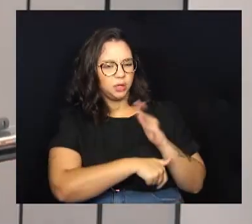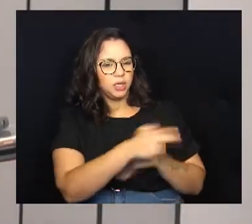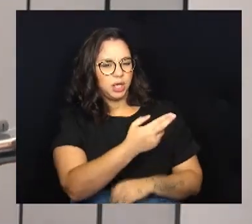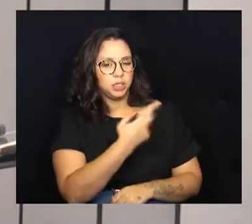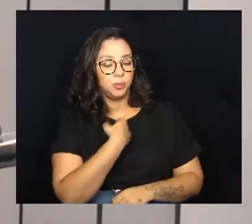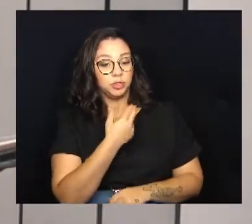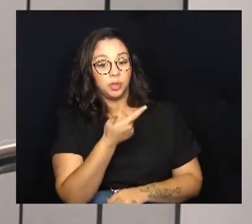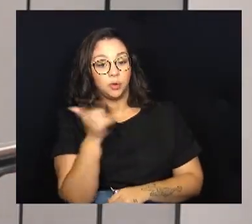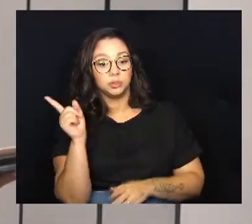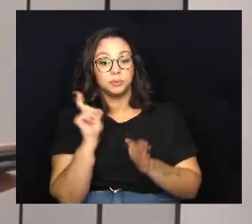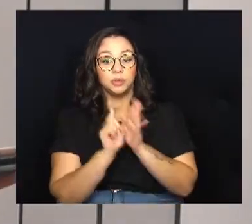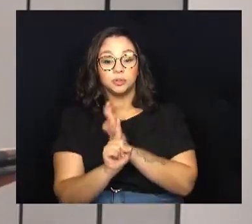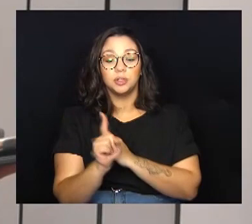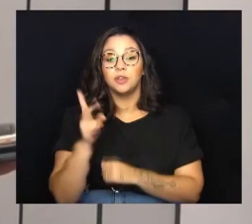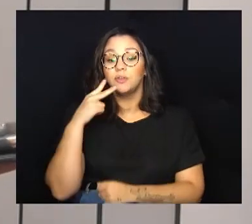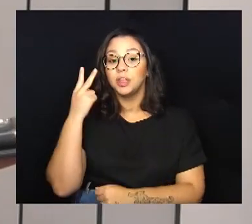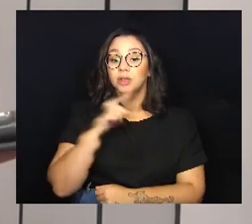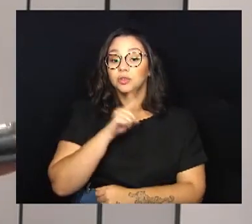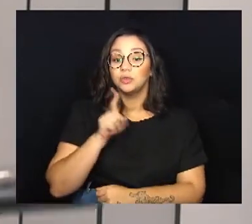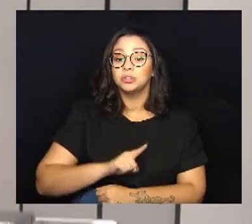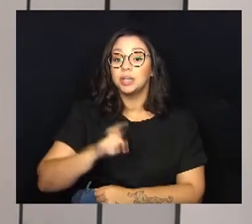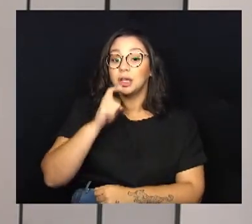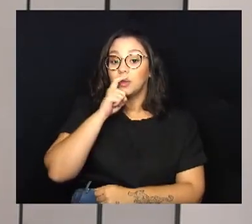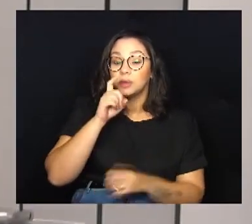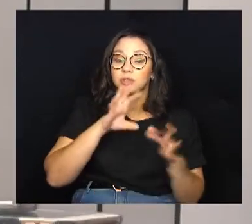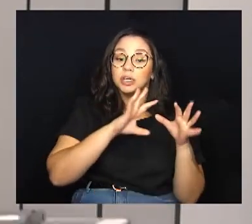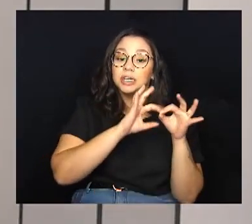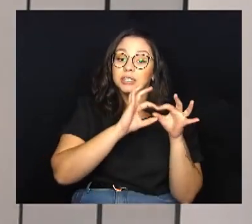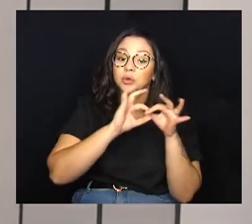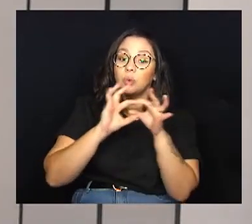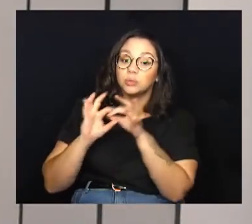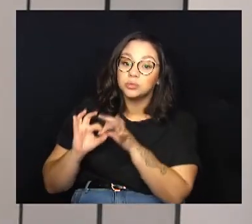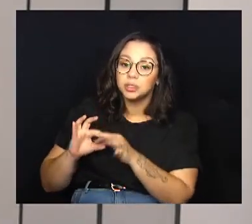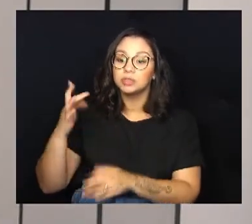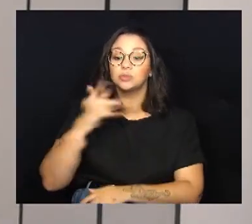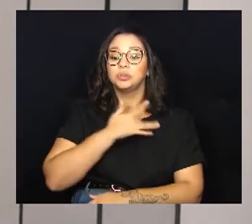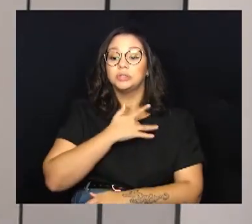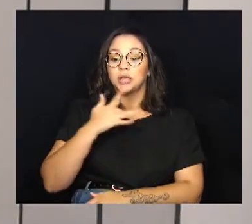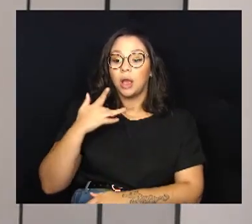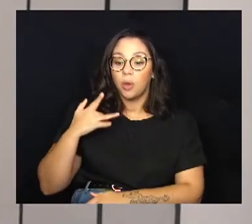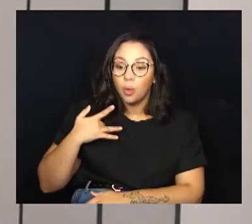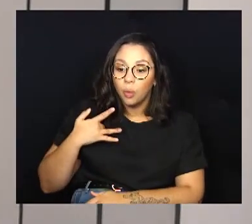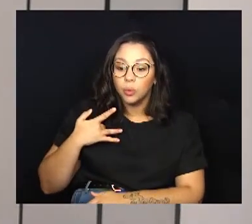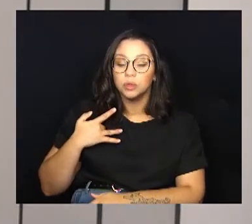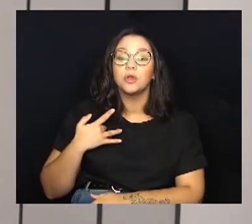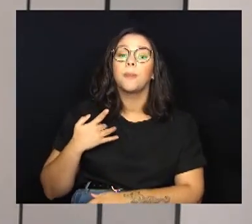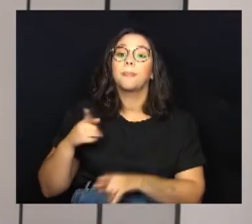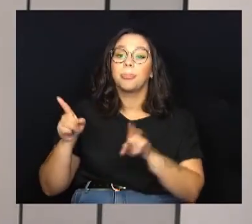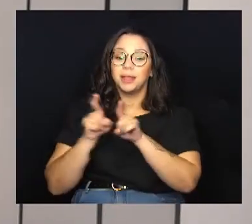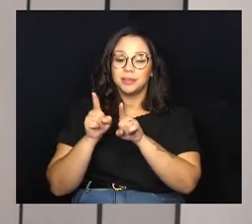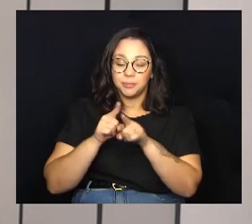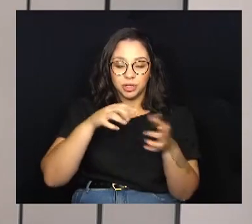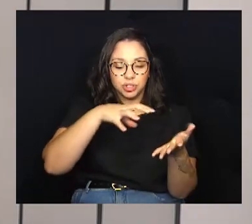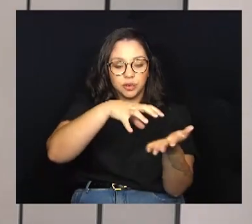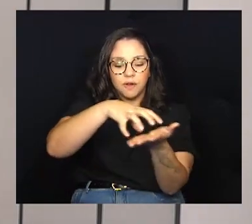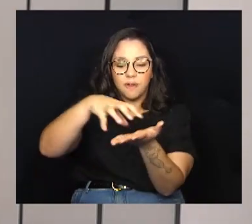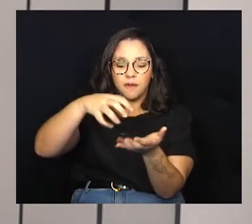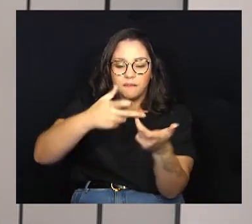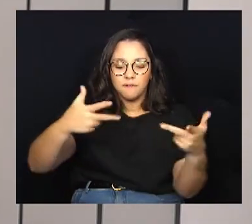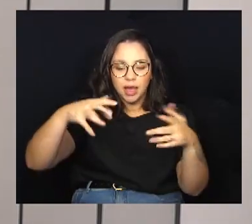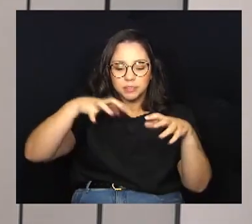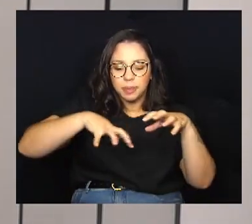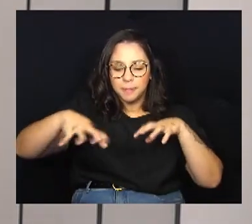Aí o conselho vai encaminhar para a coordenadoria. Que o caminho, a porta então, de entrada é a Coordenadoria de Prevenção às Drogas. Mas, por exemplo, para chegar à coordenadoria,